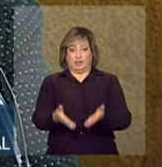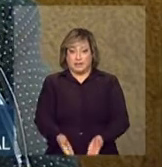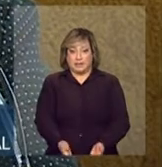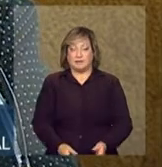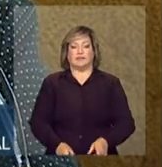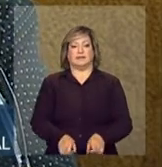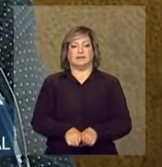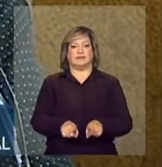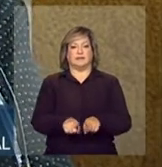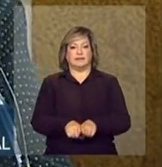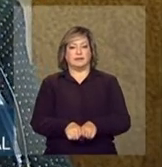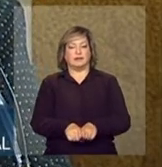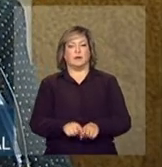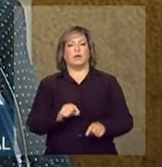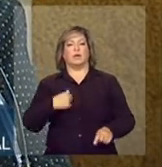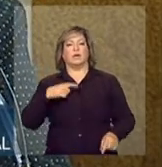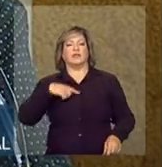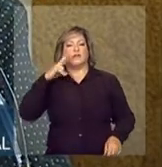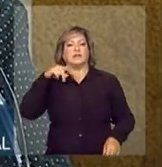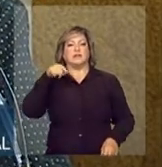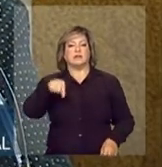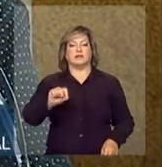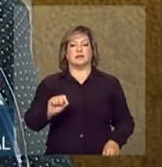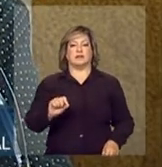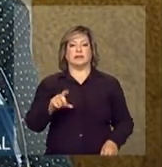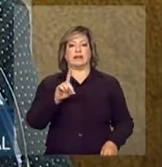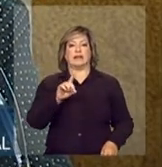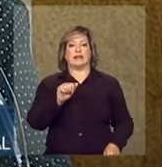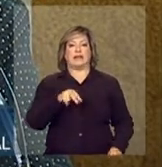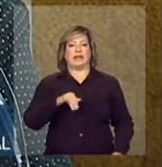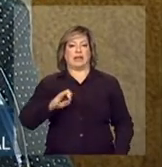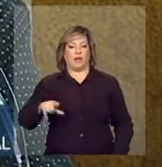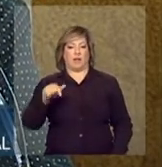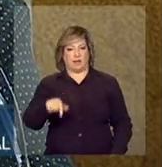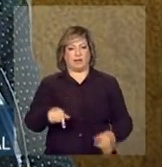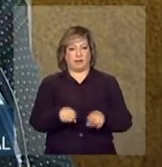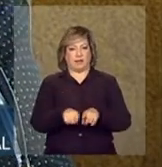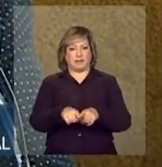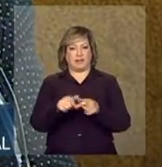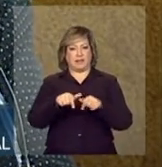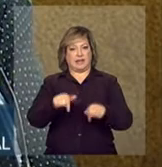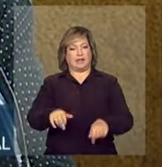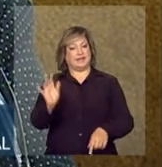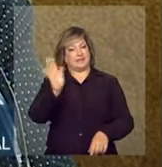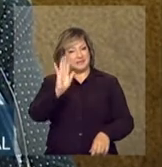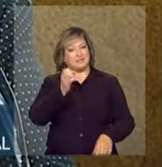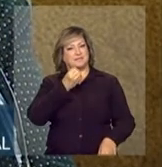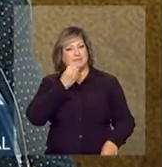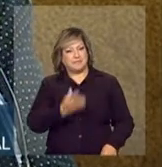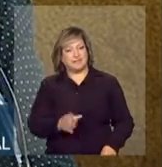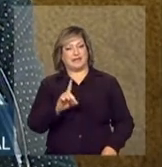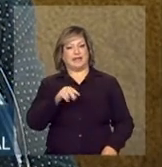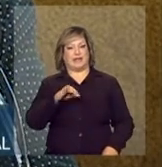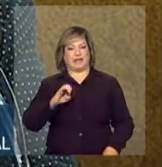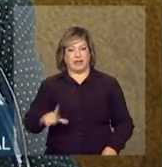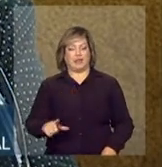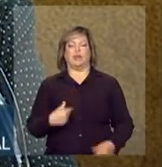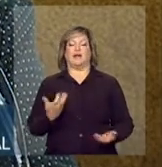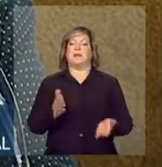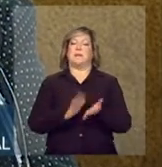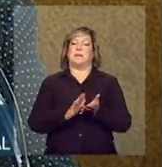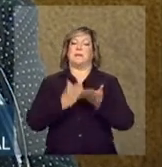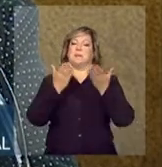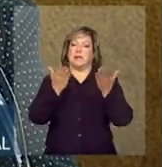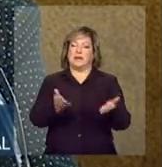pelo que eu tinha visto aqui, se não me engano, está o Daniel aqui também presente. Ô, Daniel, tudo bom? Queria